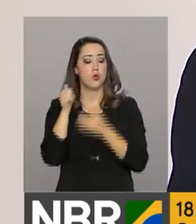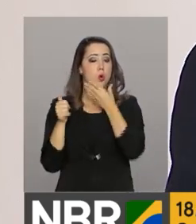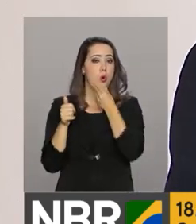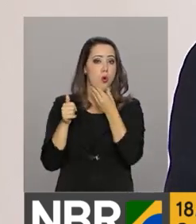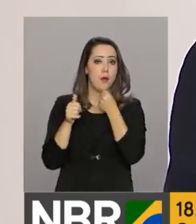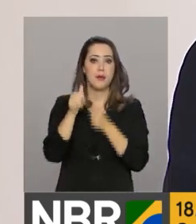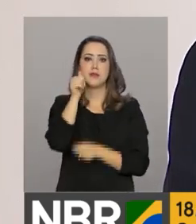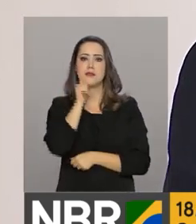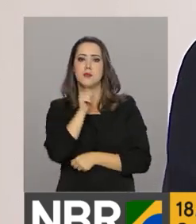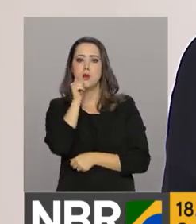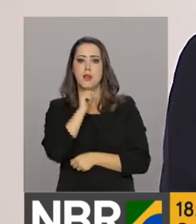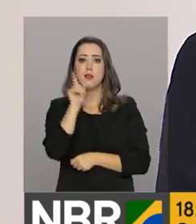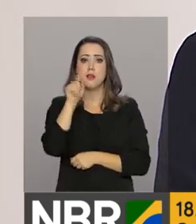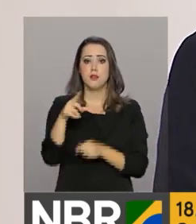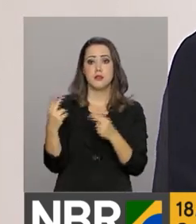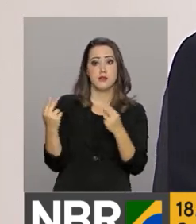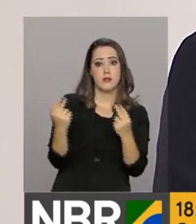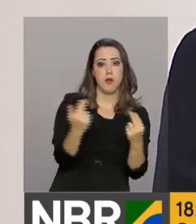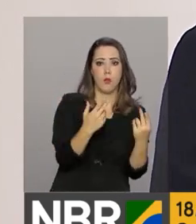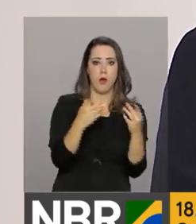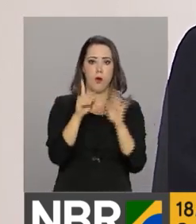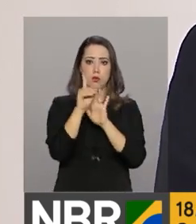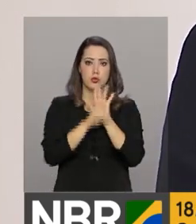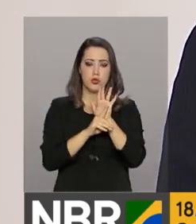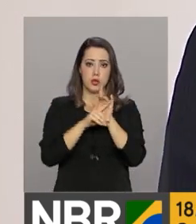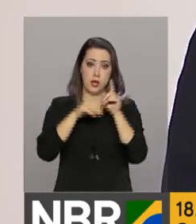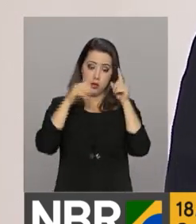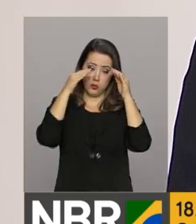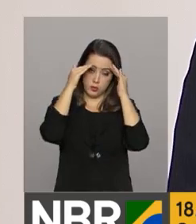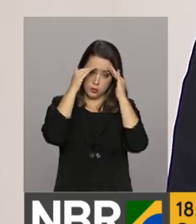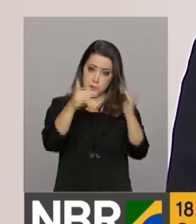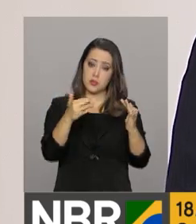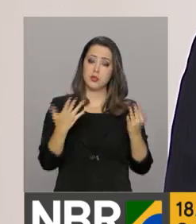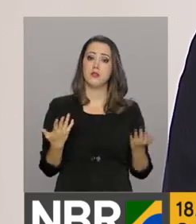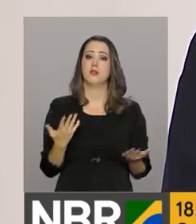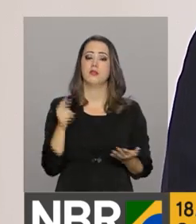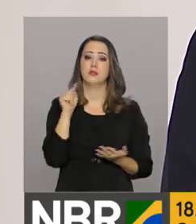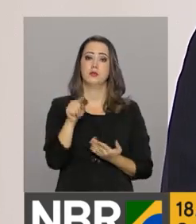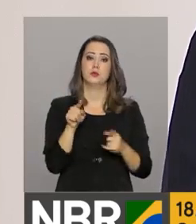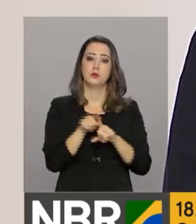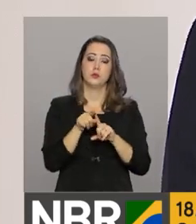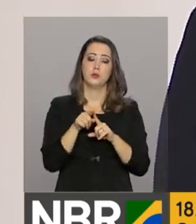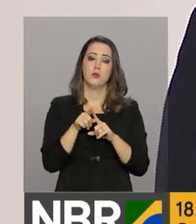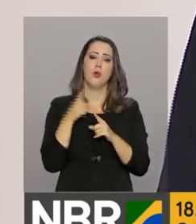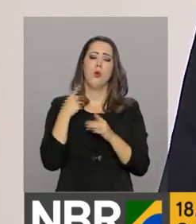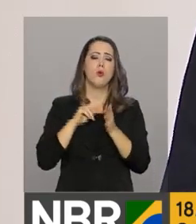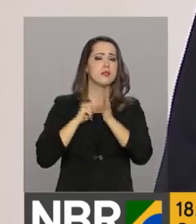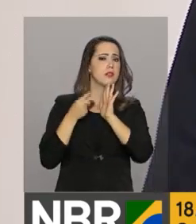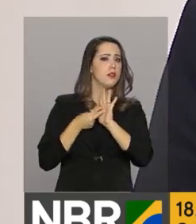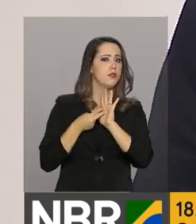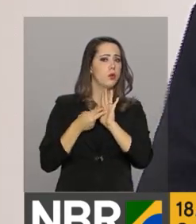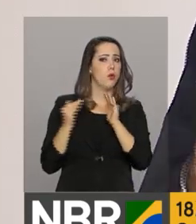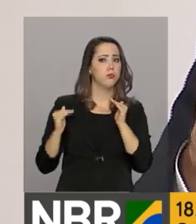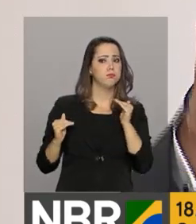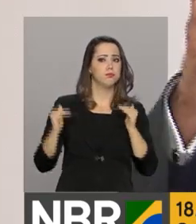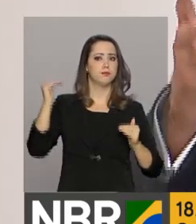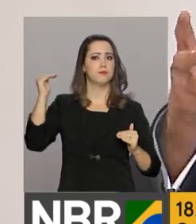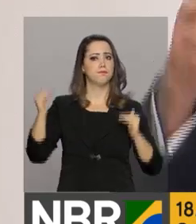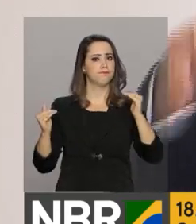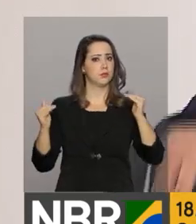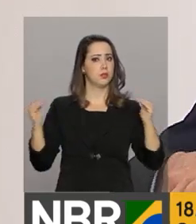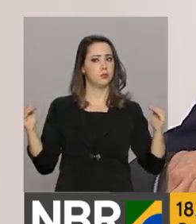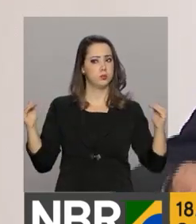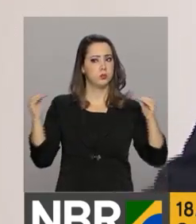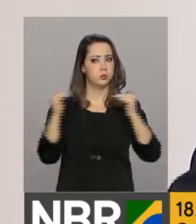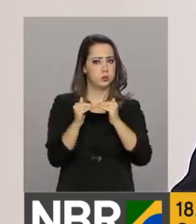e deveres significou uma uma uma ascensão digamos jurídica da